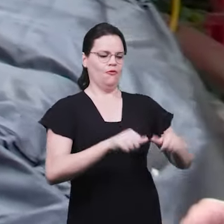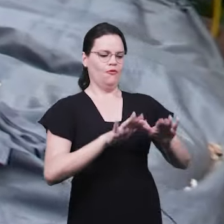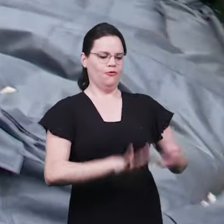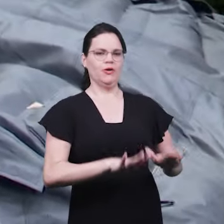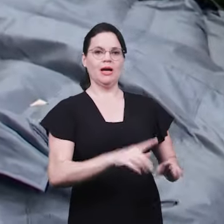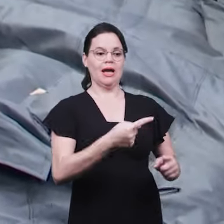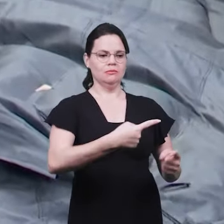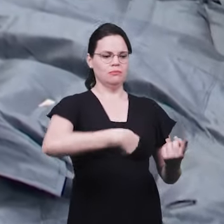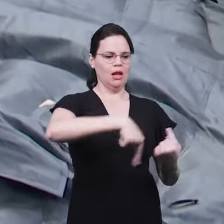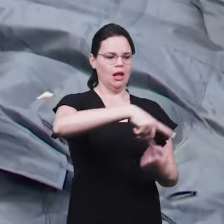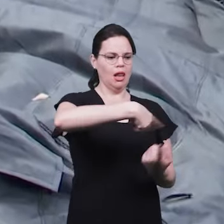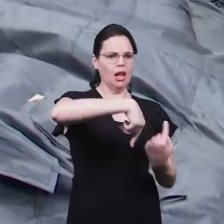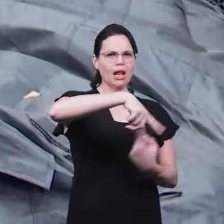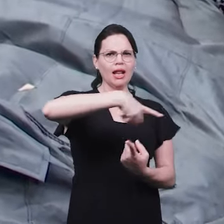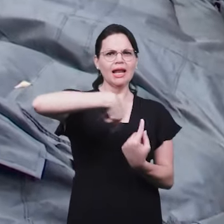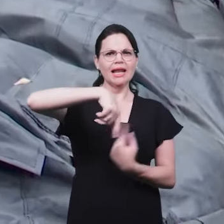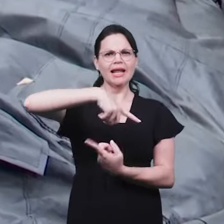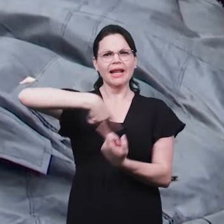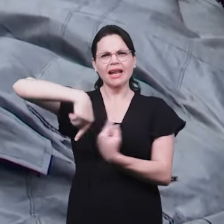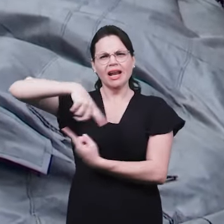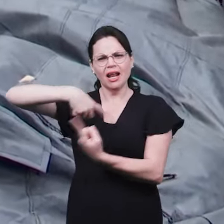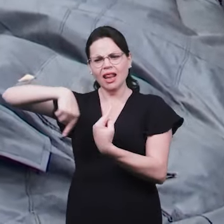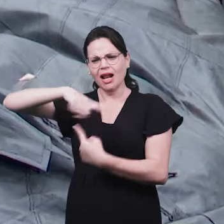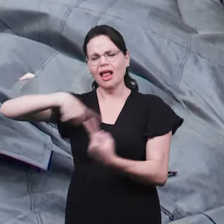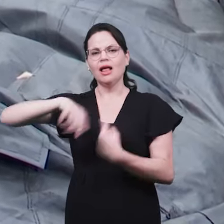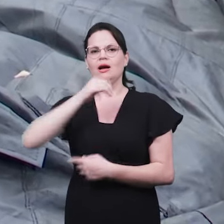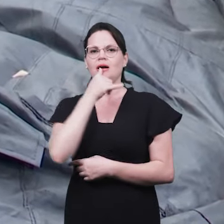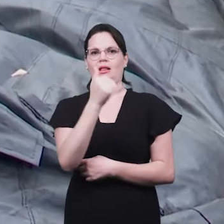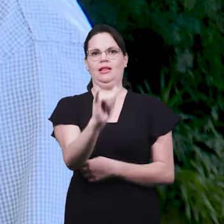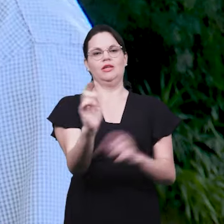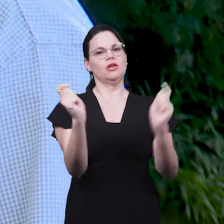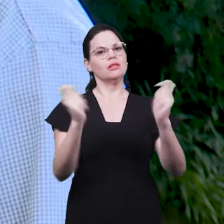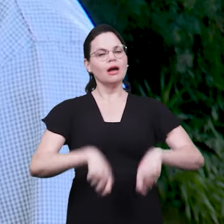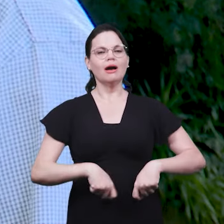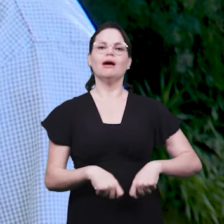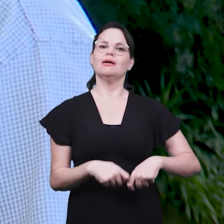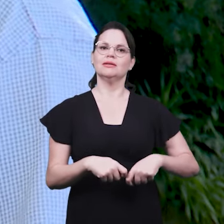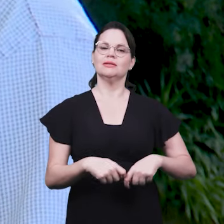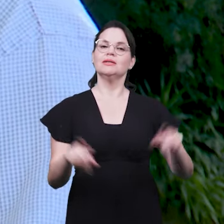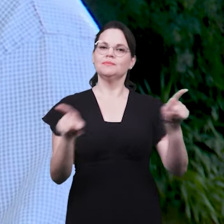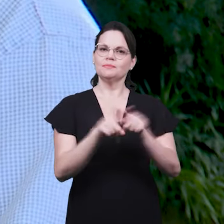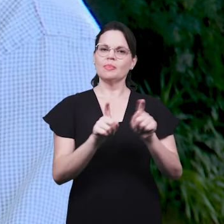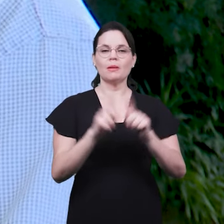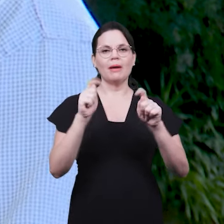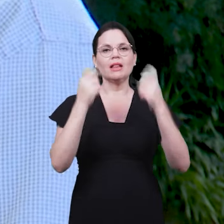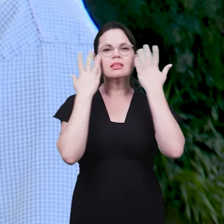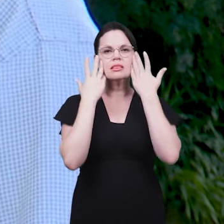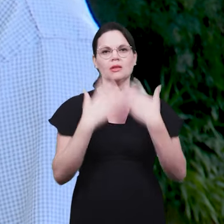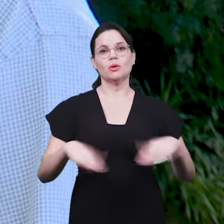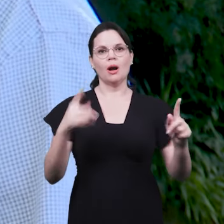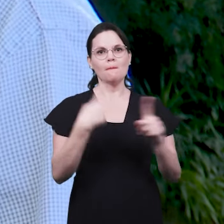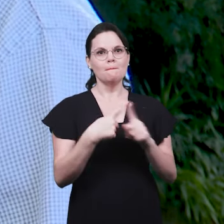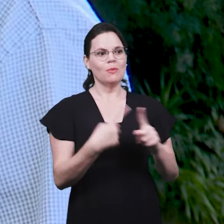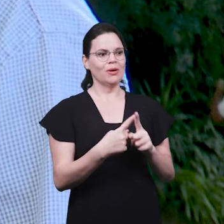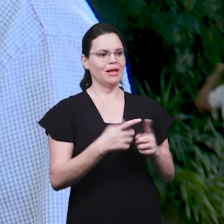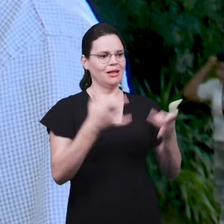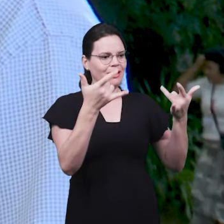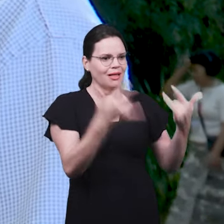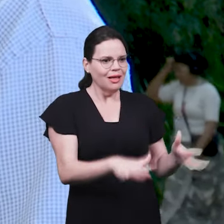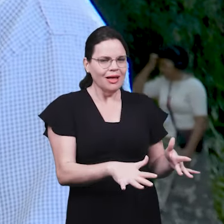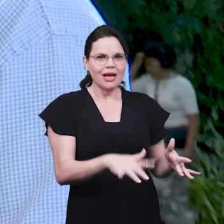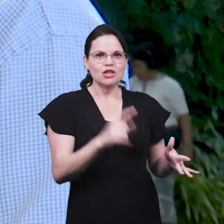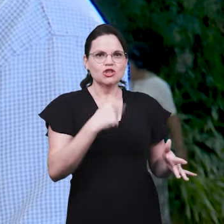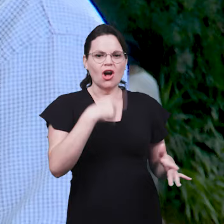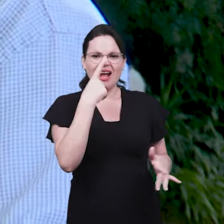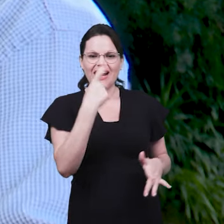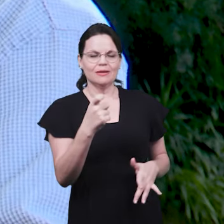energia. Então, esse é um dos maiores benefícios, e a fonte ser uma fonte renovável. Então, você, com o resto de alimento, está produzindo energia, não